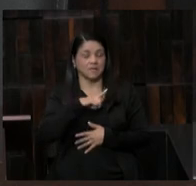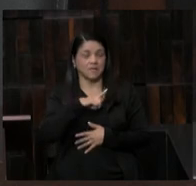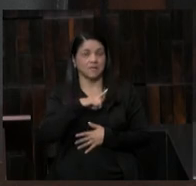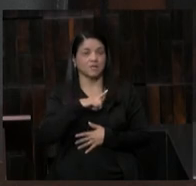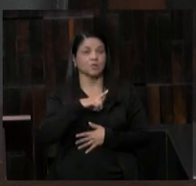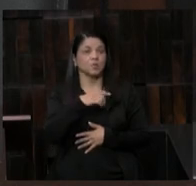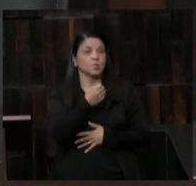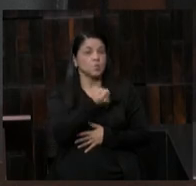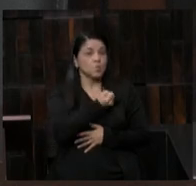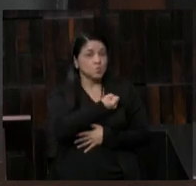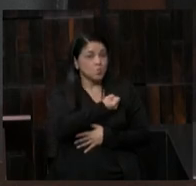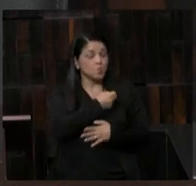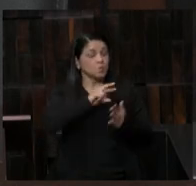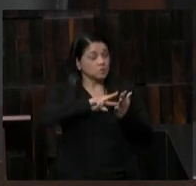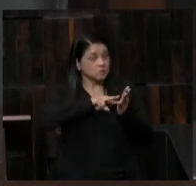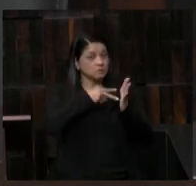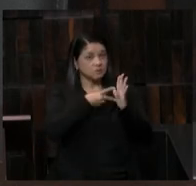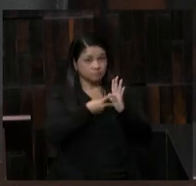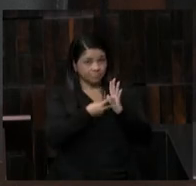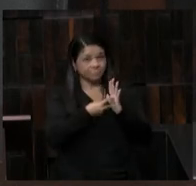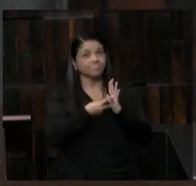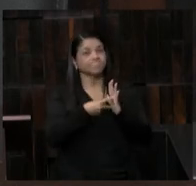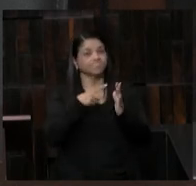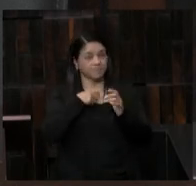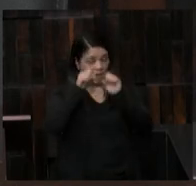bem significativo de crianças com autismo,